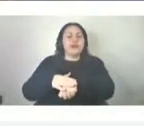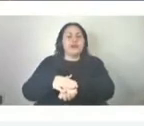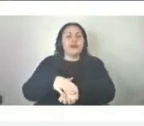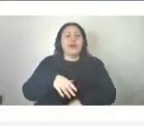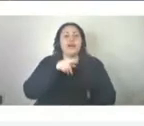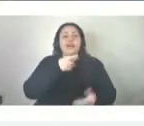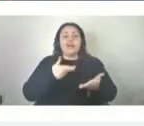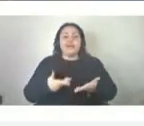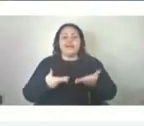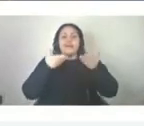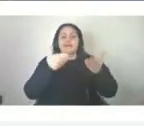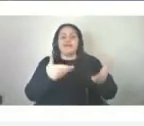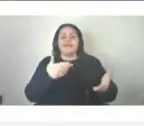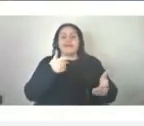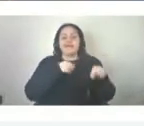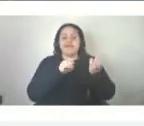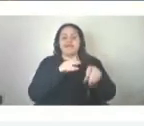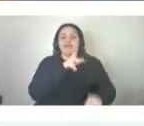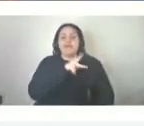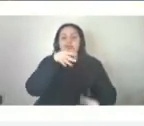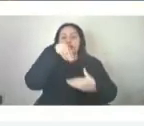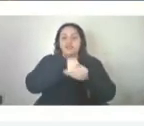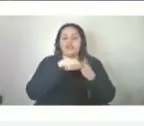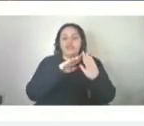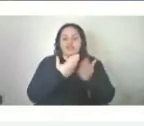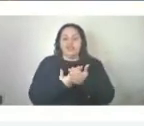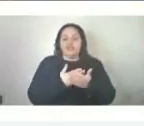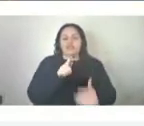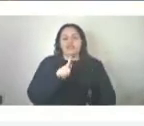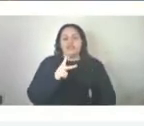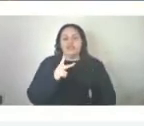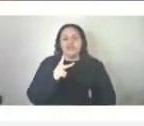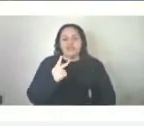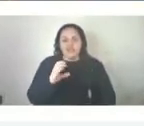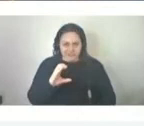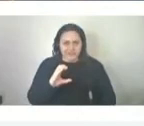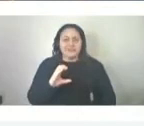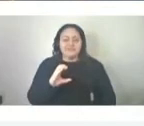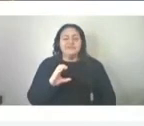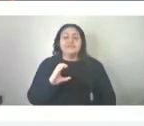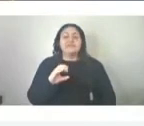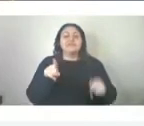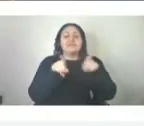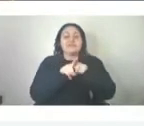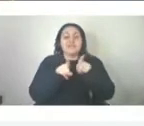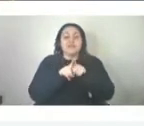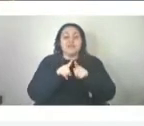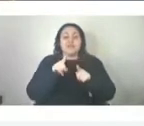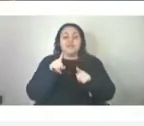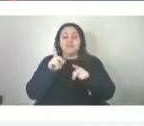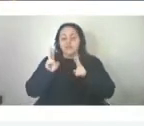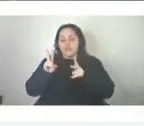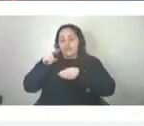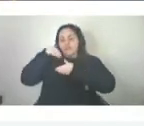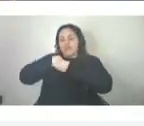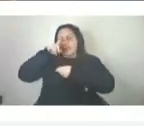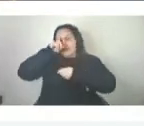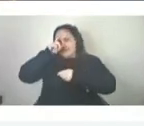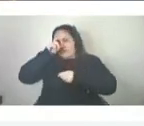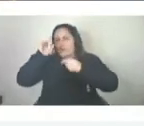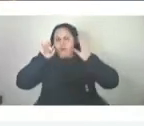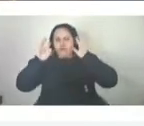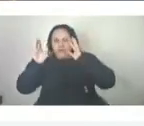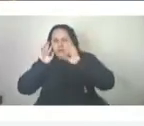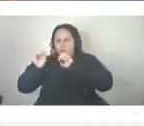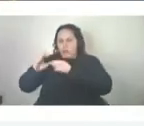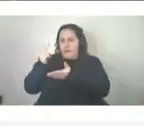da escola GHC e levar essas reflexões lá das atividades de educação permanente que eu fazia no hospital para